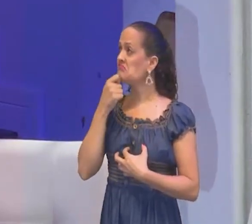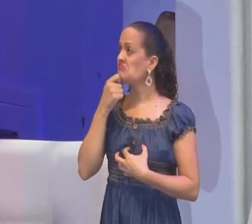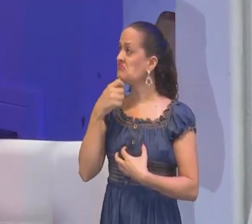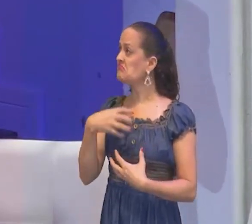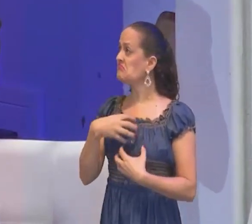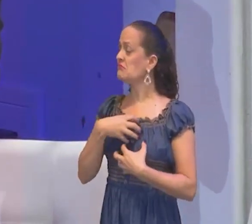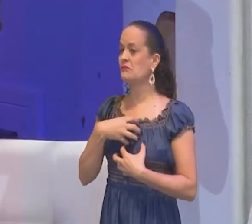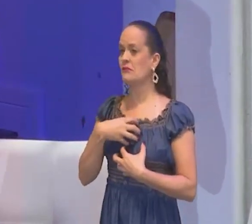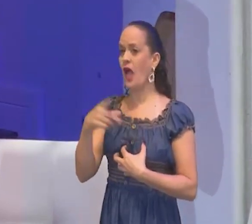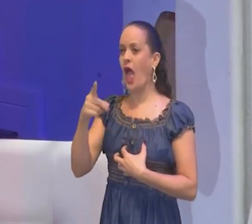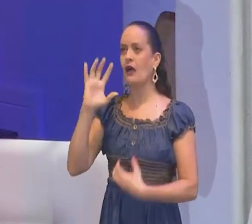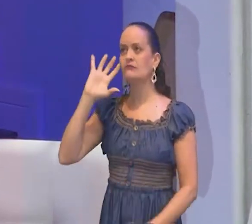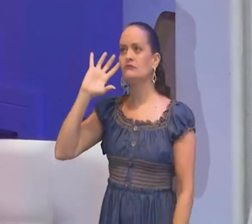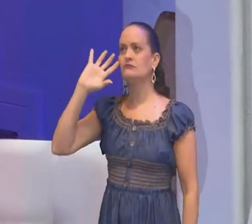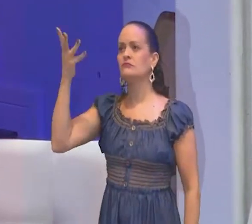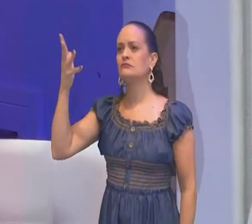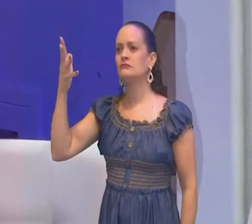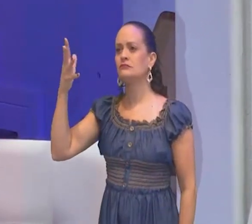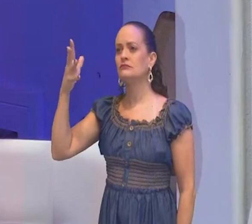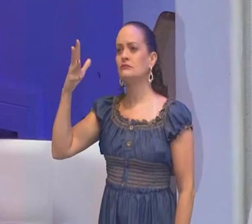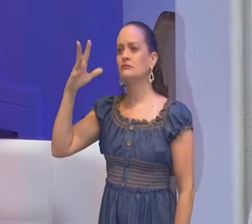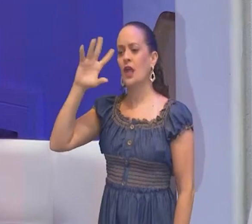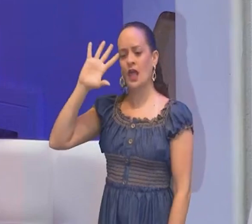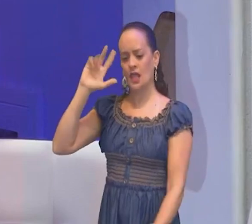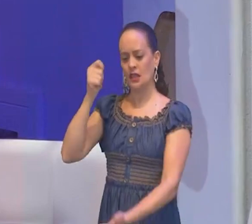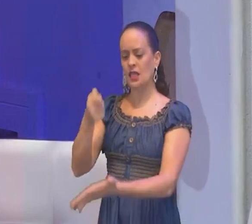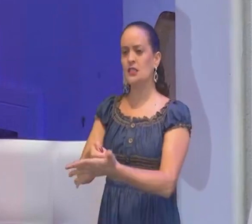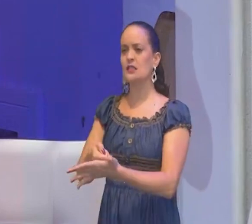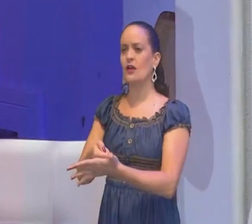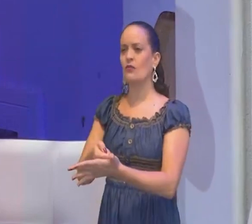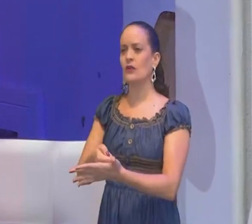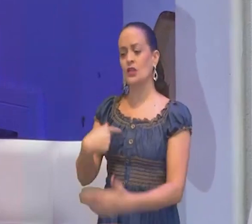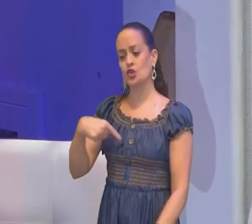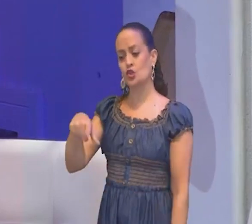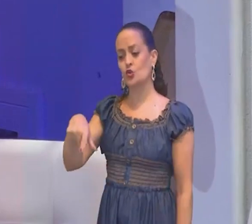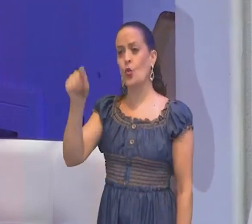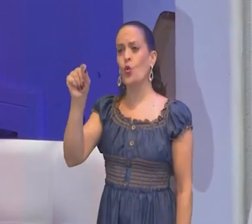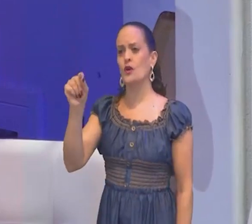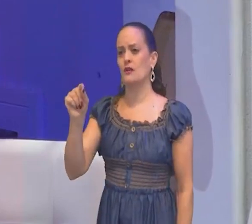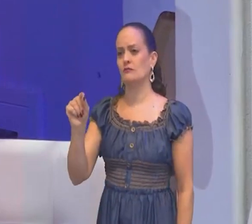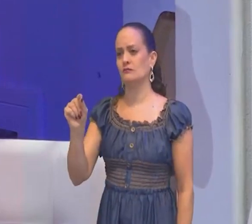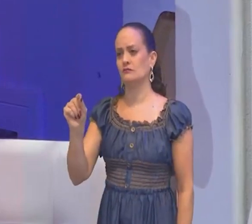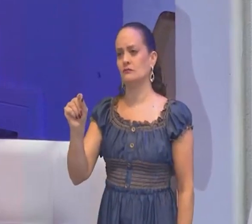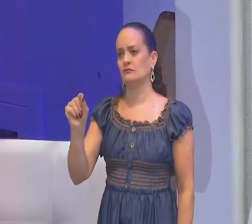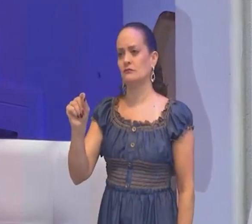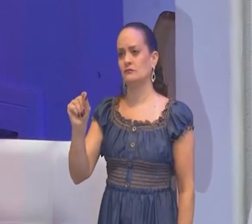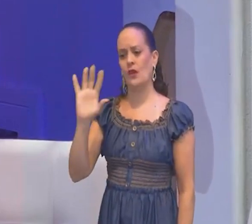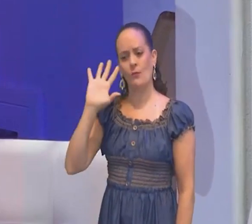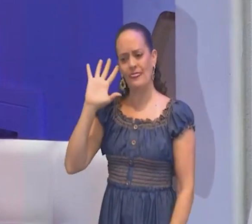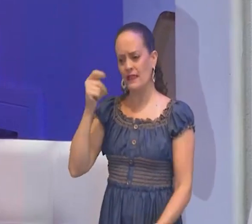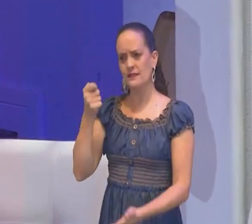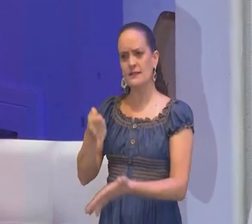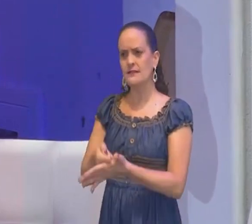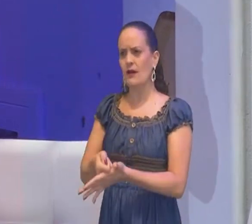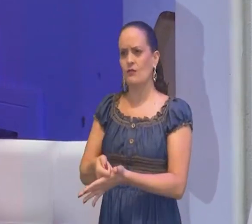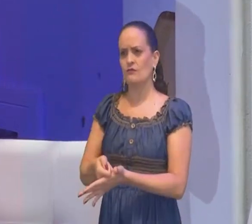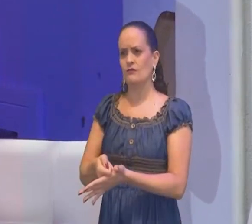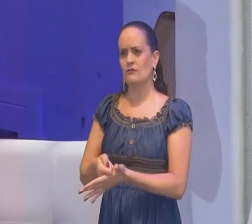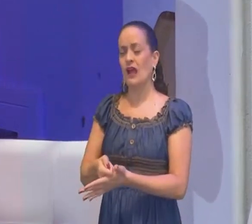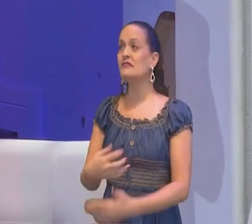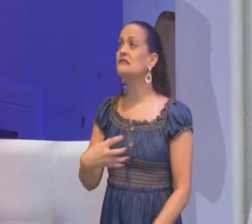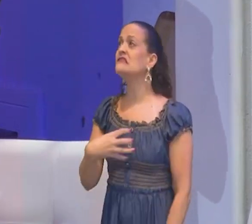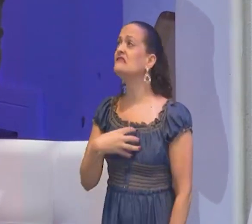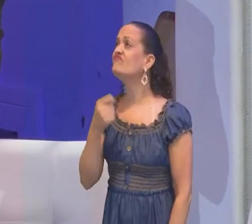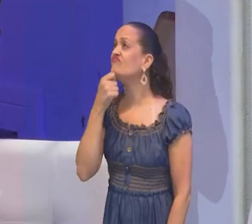de atitude, de decisão. Você que quem sabe já frequenta uma igreja há muito tempo e não teve uma experiência